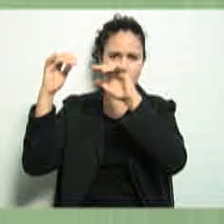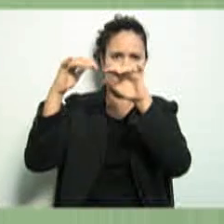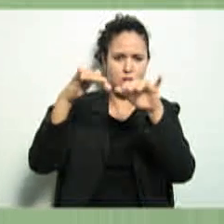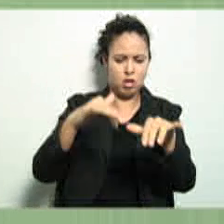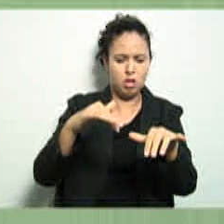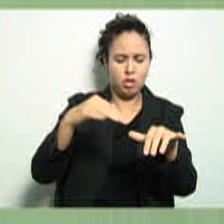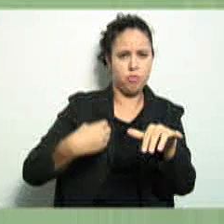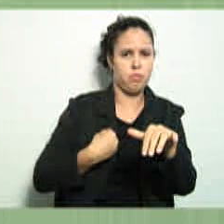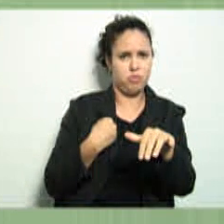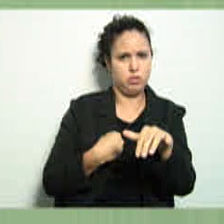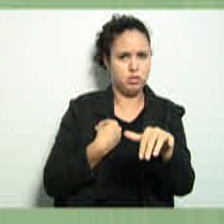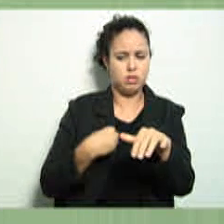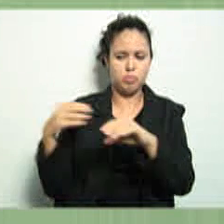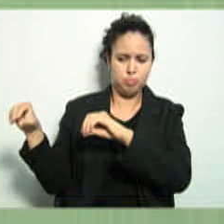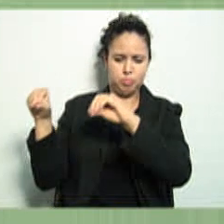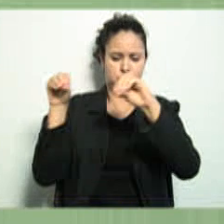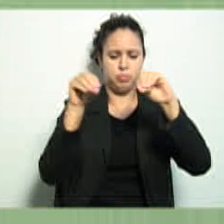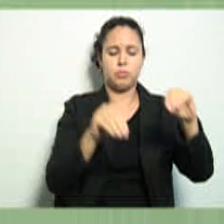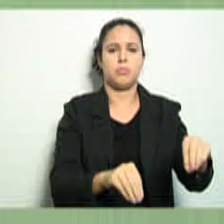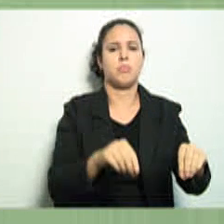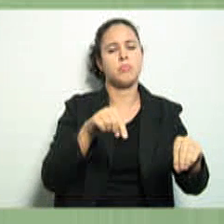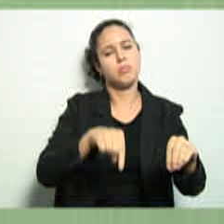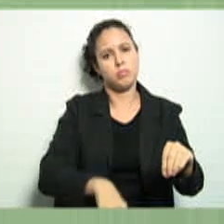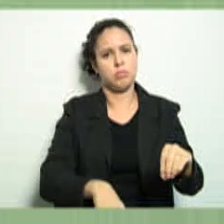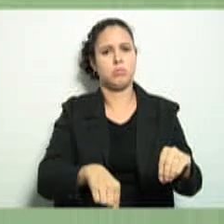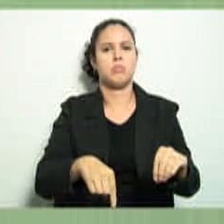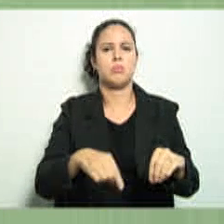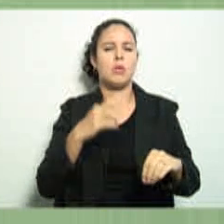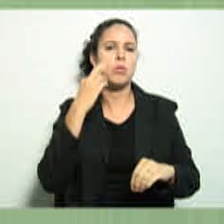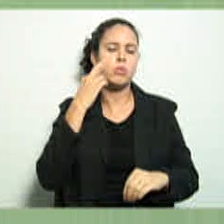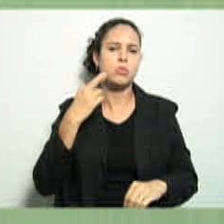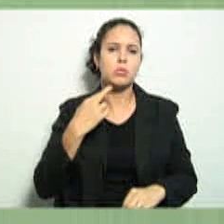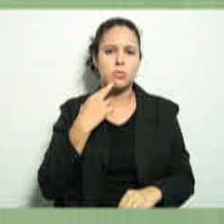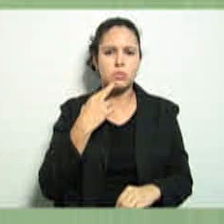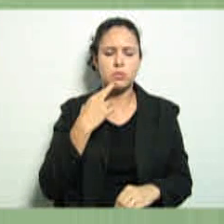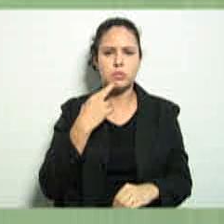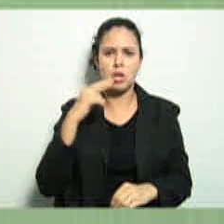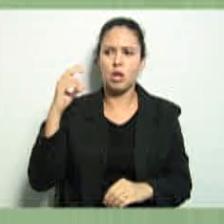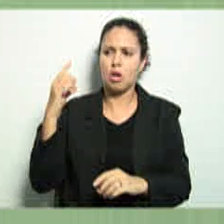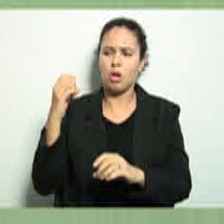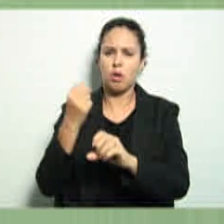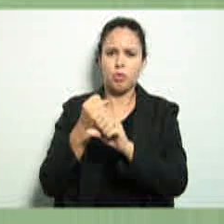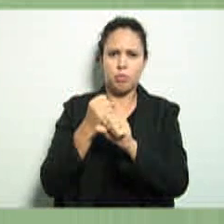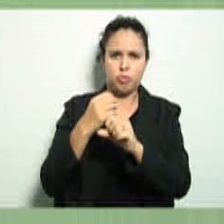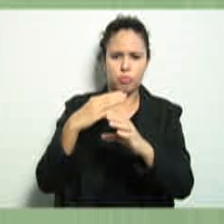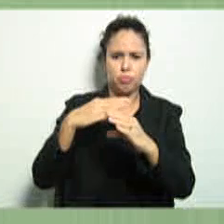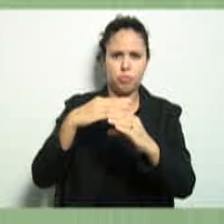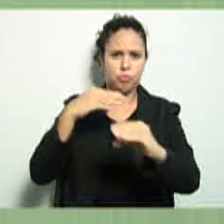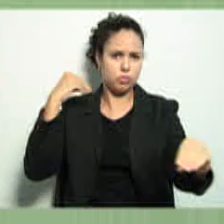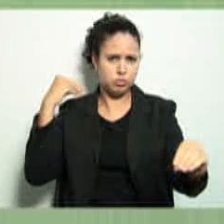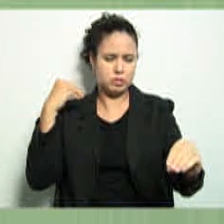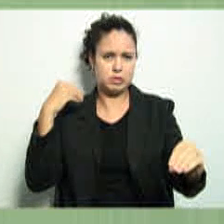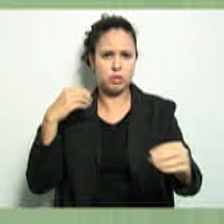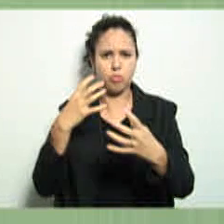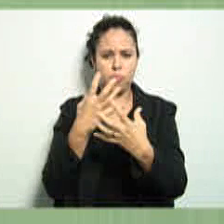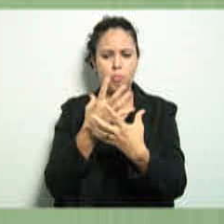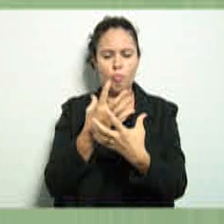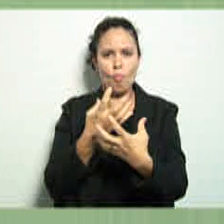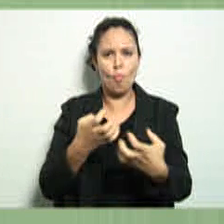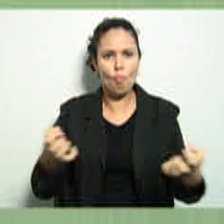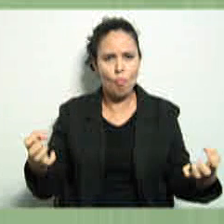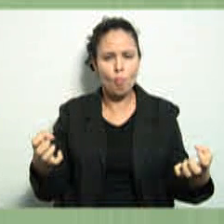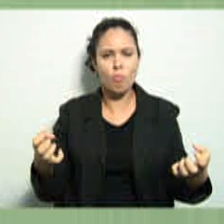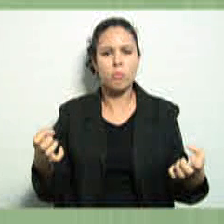nordeste brasileira, fugindo da seca e da decadência do comércio das especiarias, como canela,